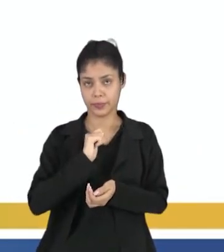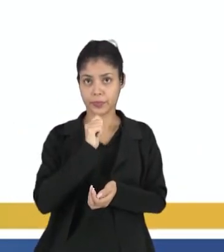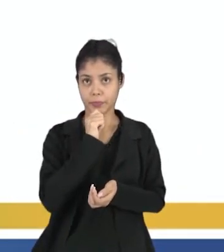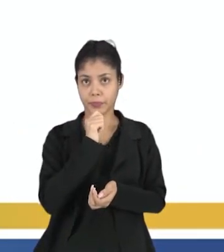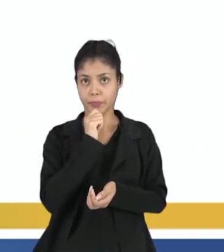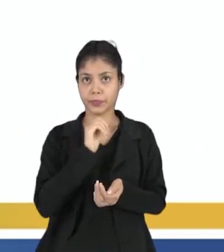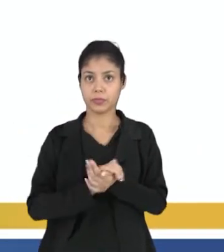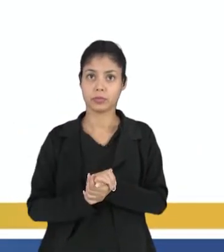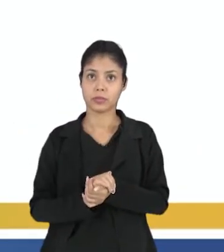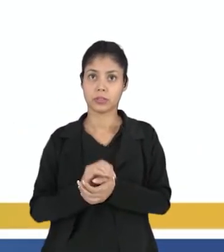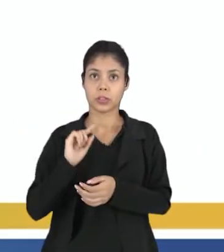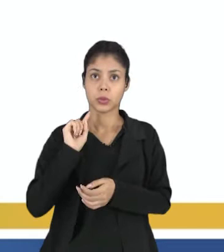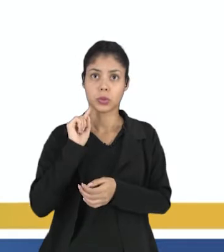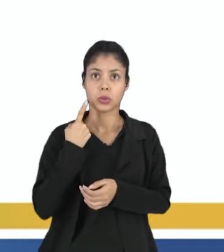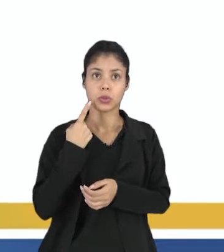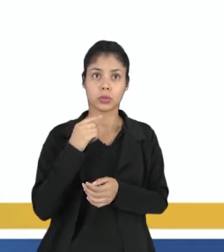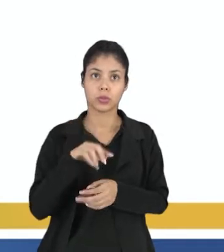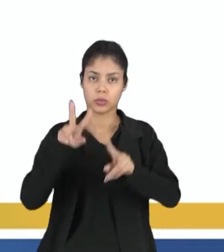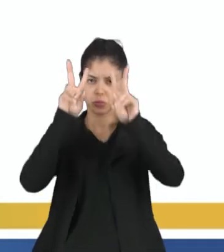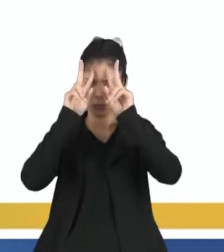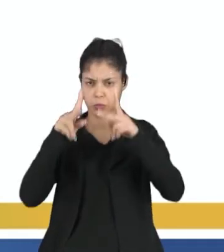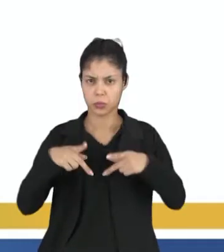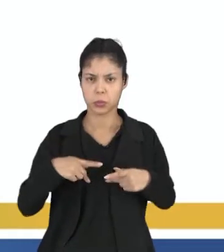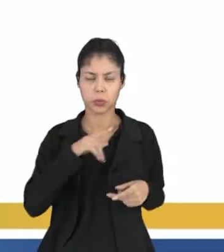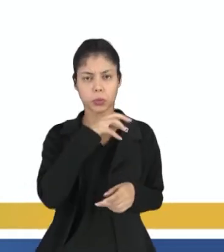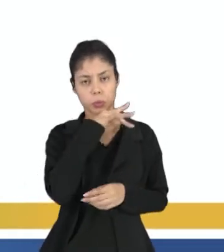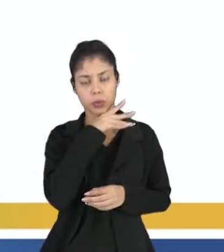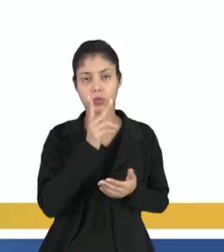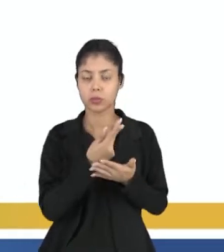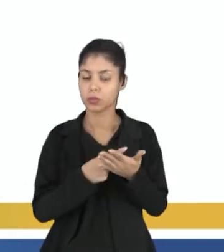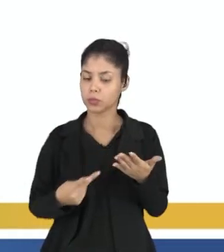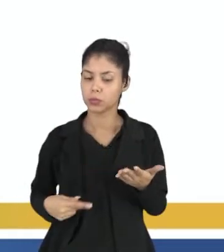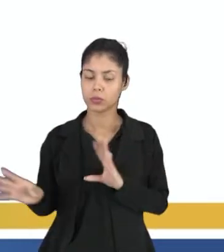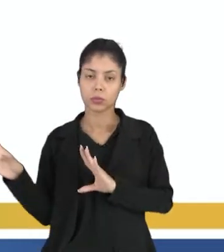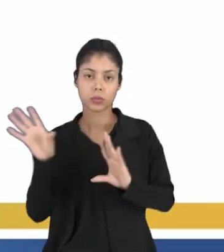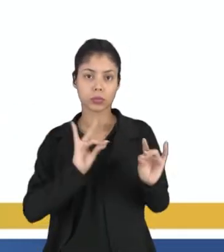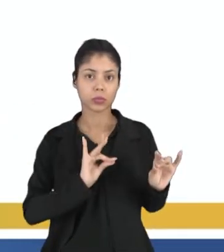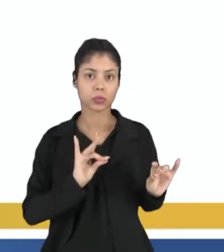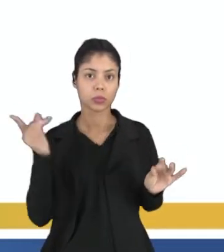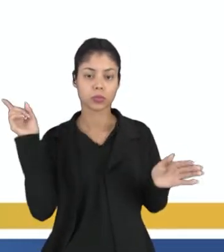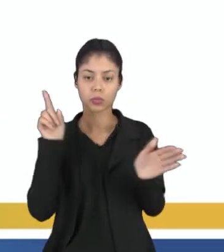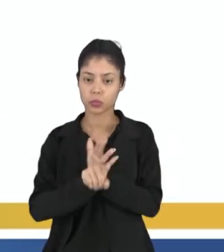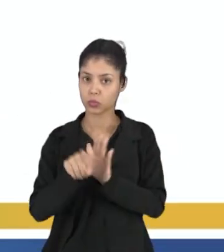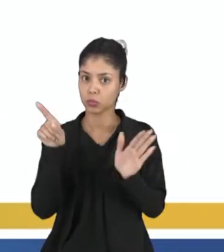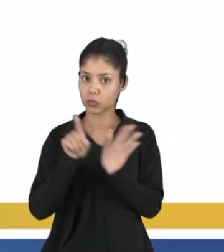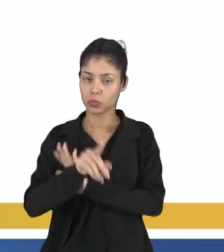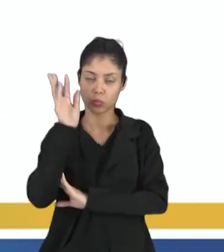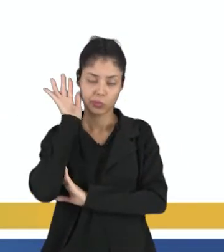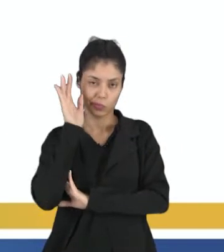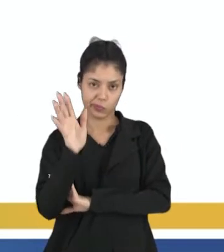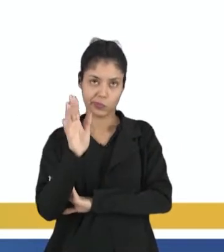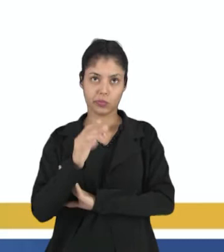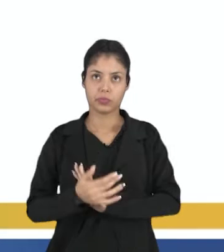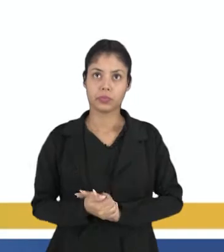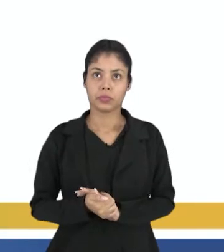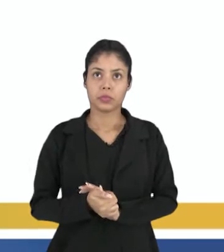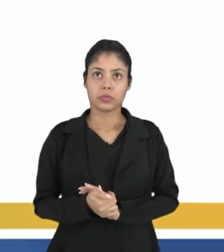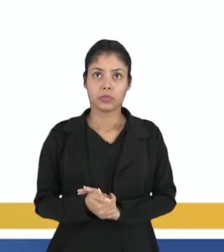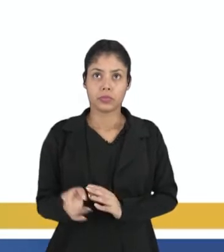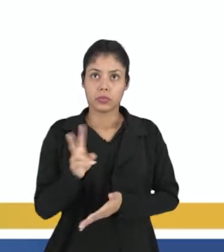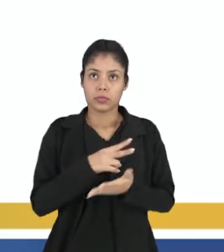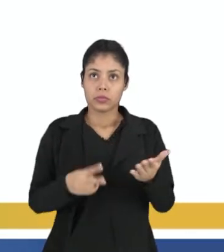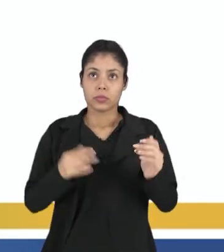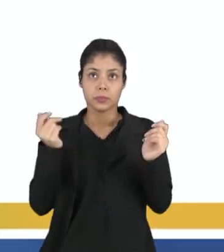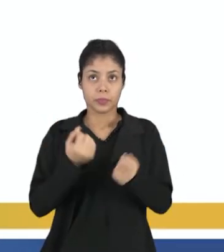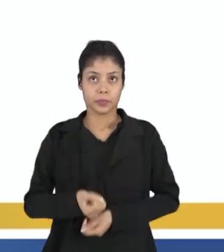torna lixo, seres humanos ruins. Então, o poema ele também nos leva a fazer algumas reflexões.